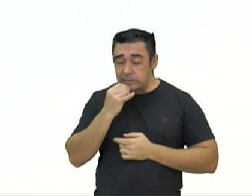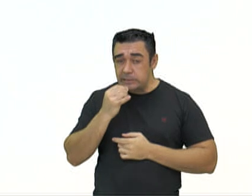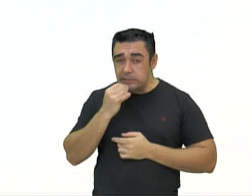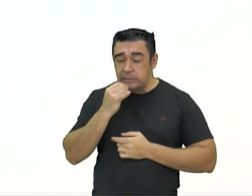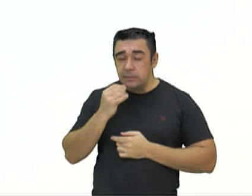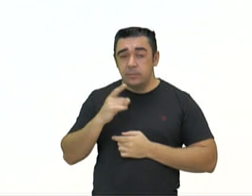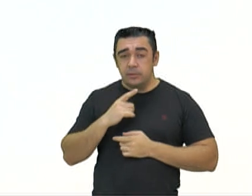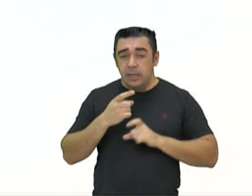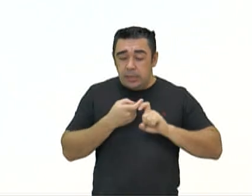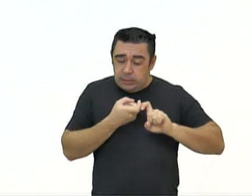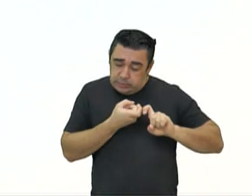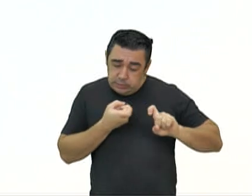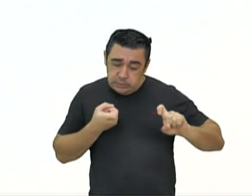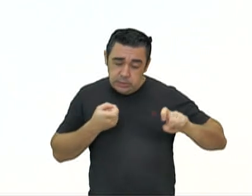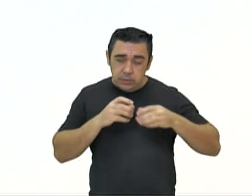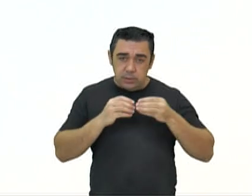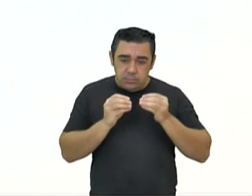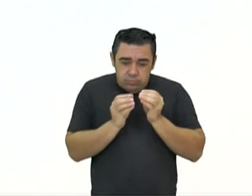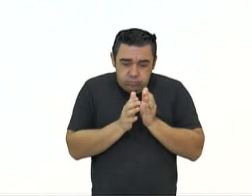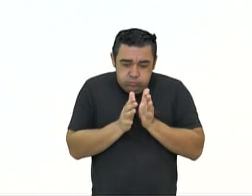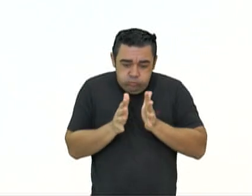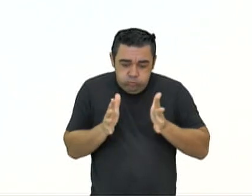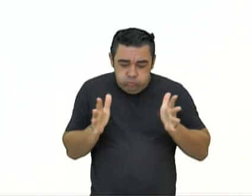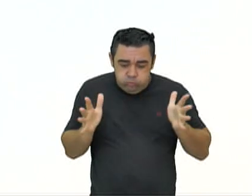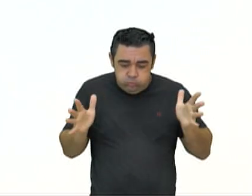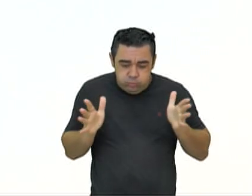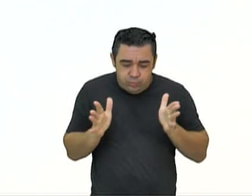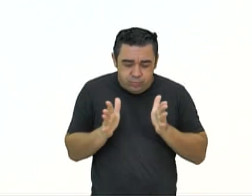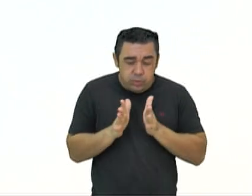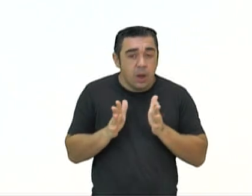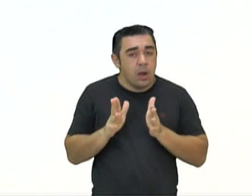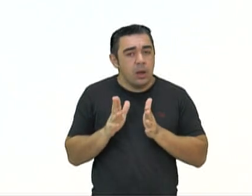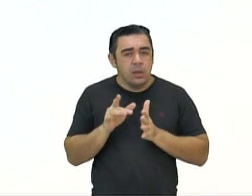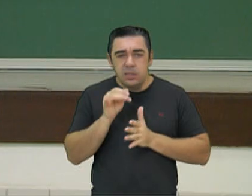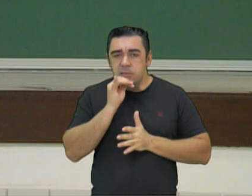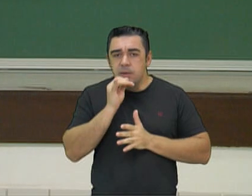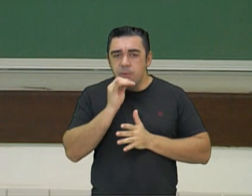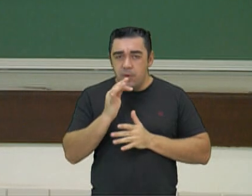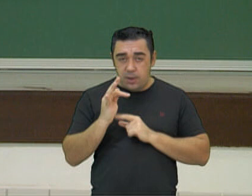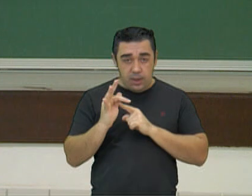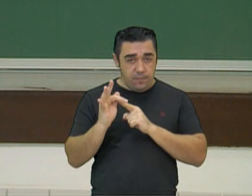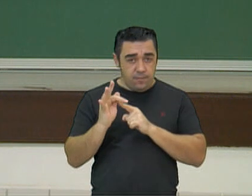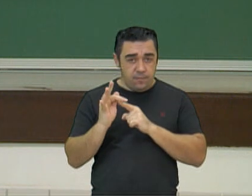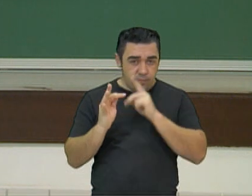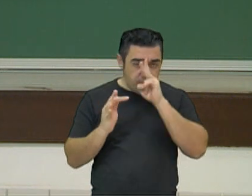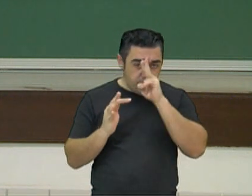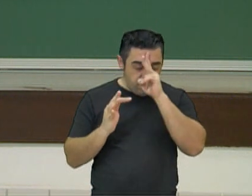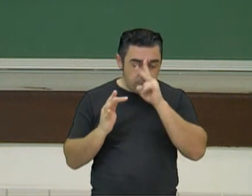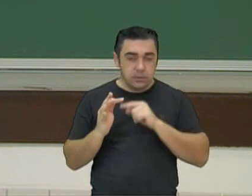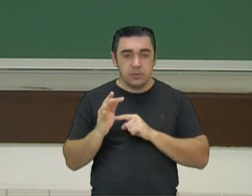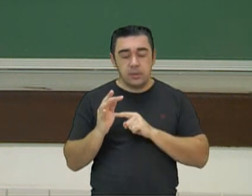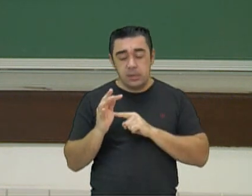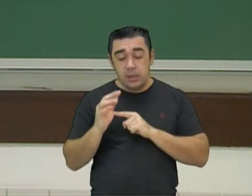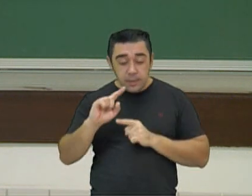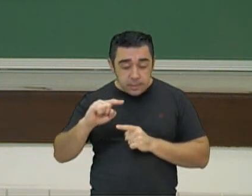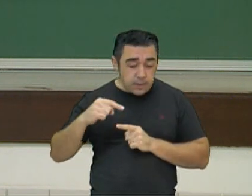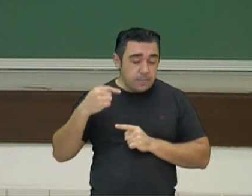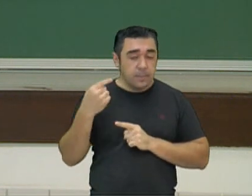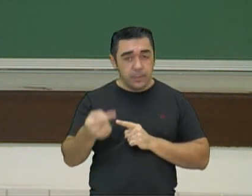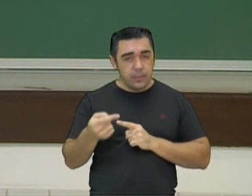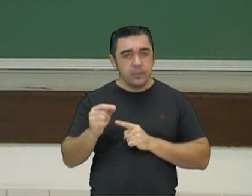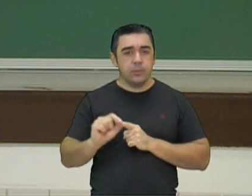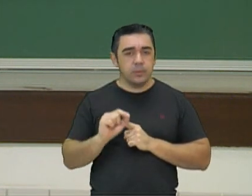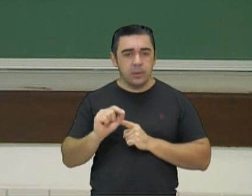a elasticidade. Ou seja, você aplica uma força de tal forma em que, após aquilo,